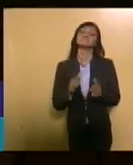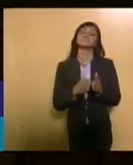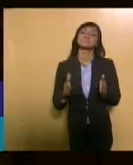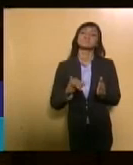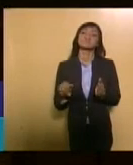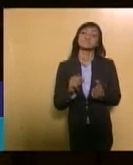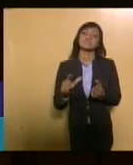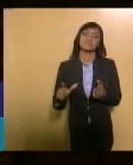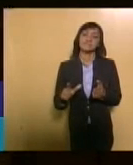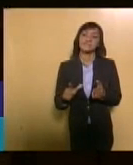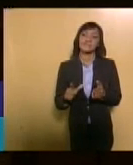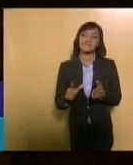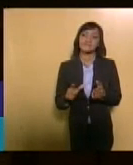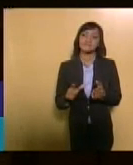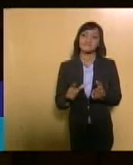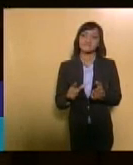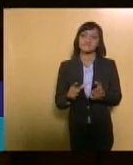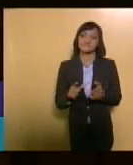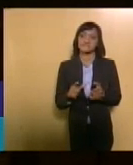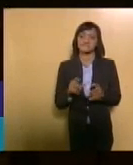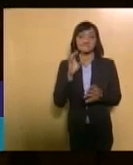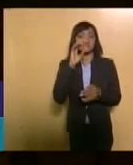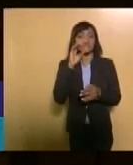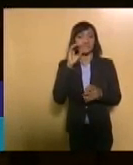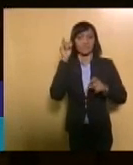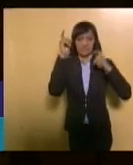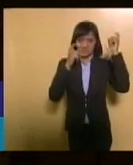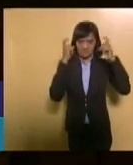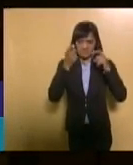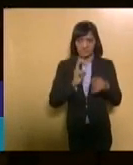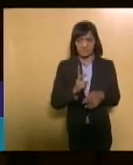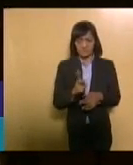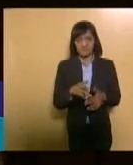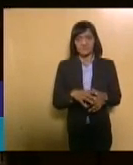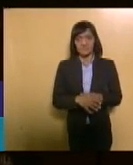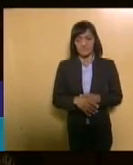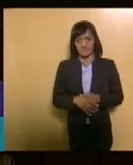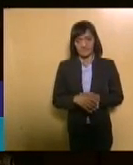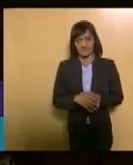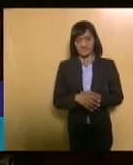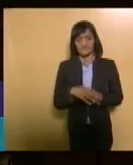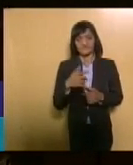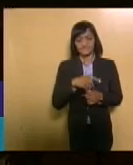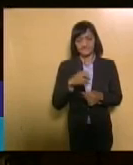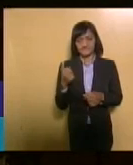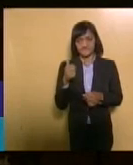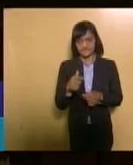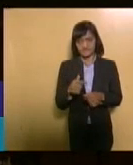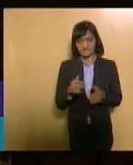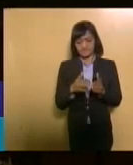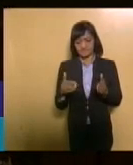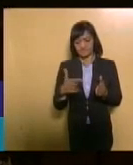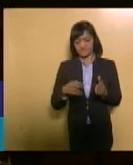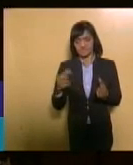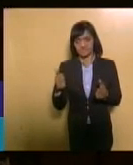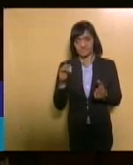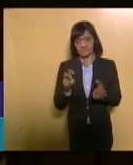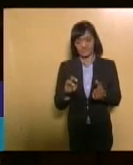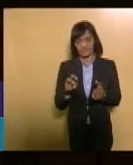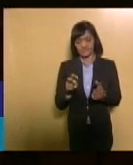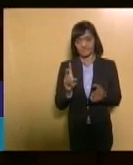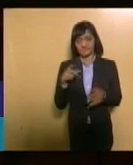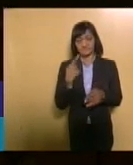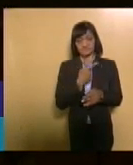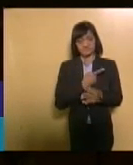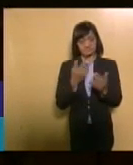aqui Nossa Senhora do Socorro que ainda nos preocupa então entre 2017 e 2015 quando a